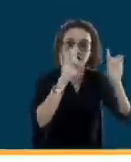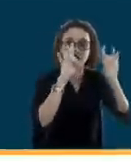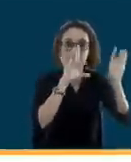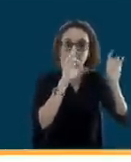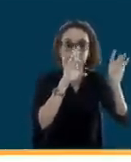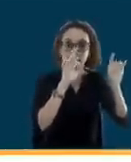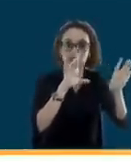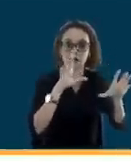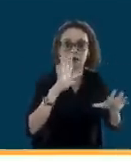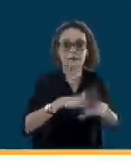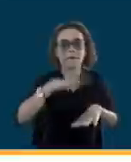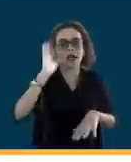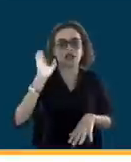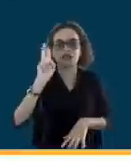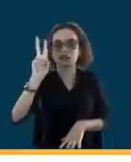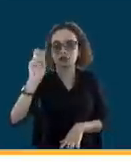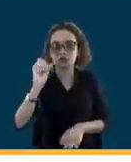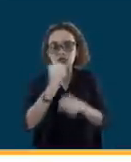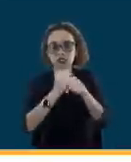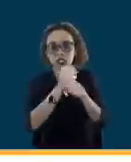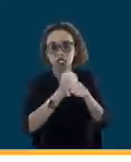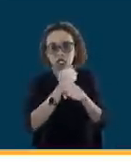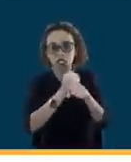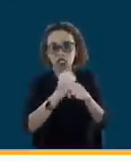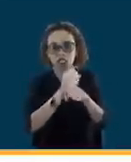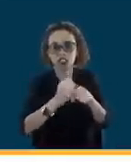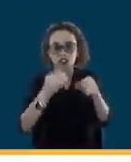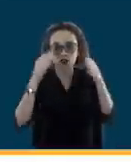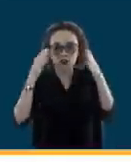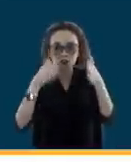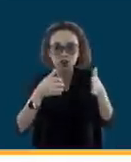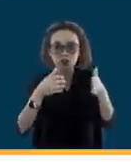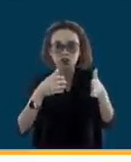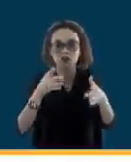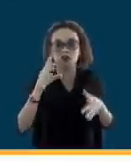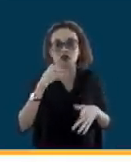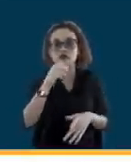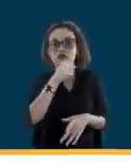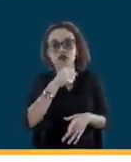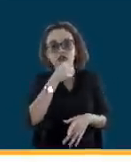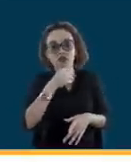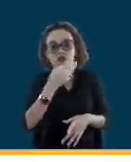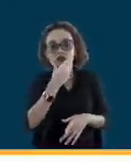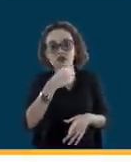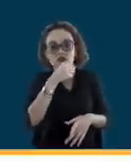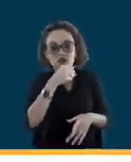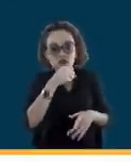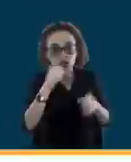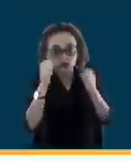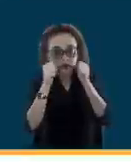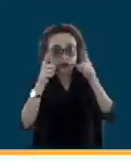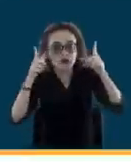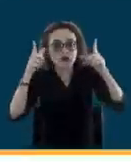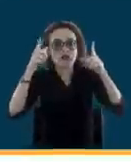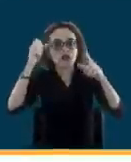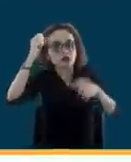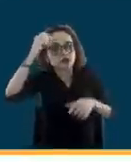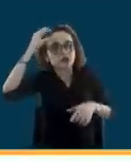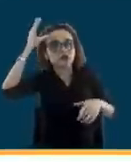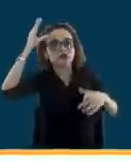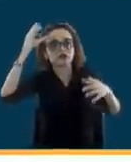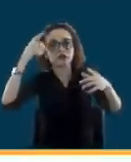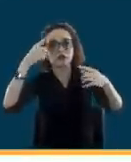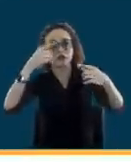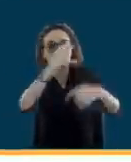dedicado a realizar seu divino labor, de ampliar o conceito de cultura, ideal posto